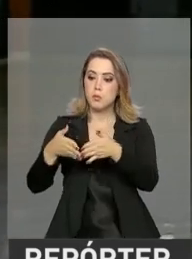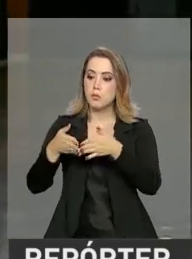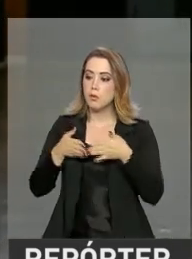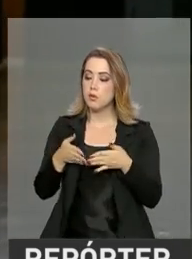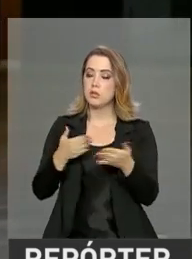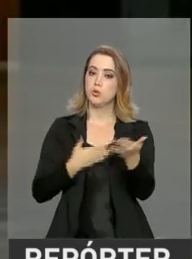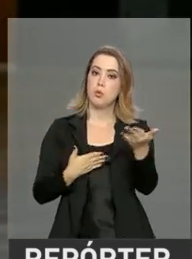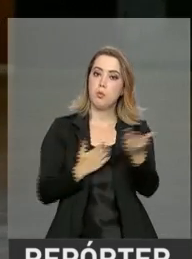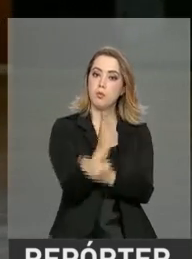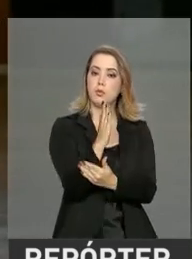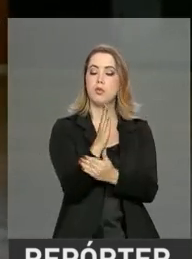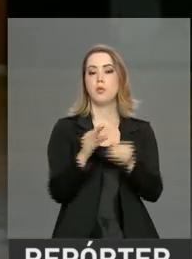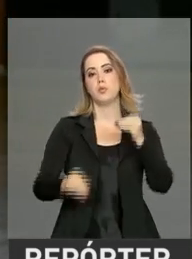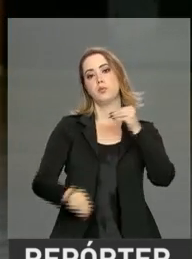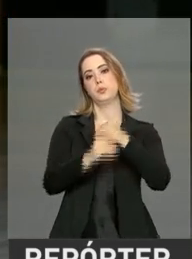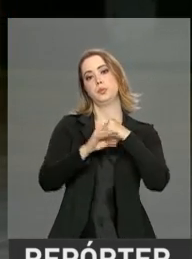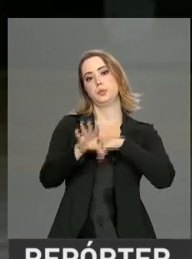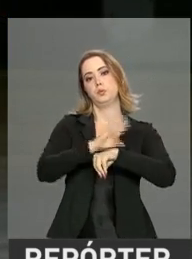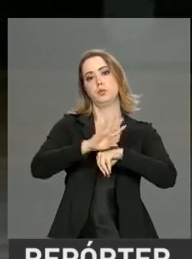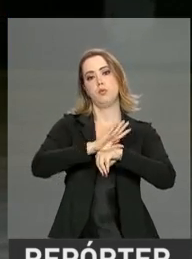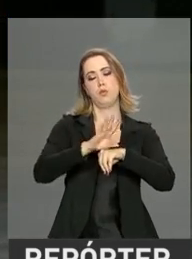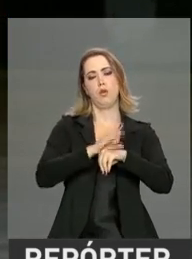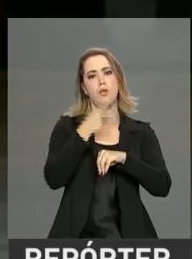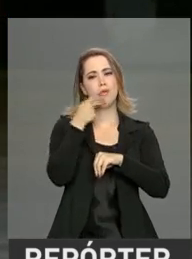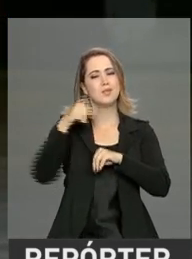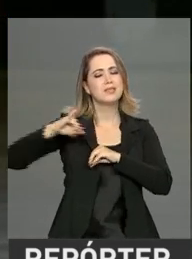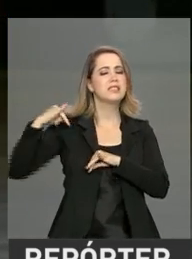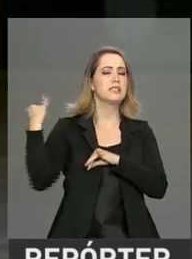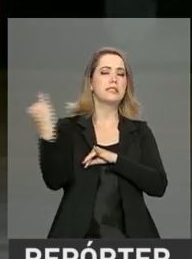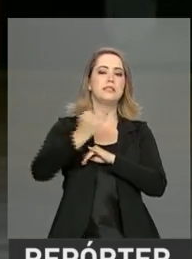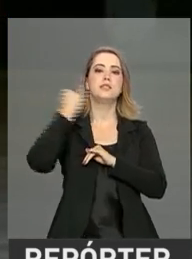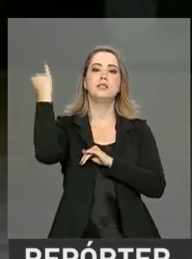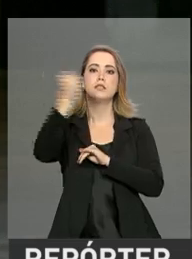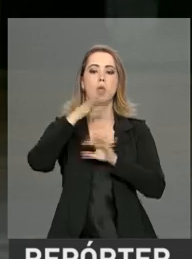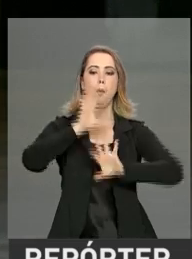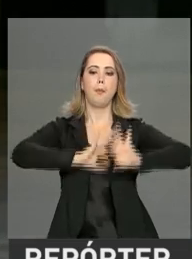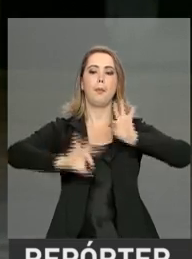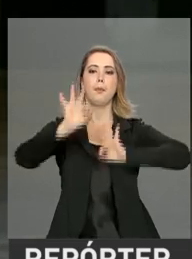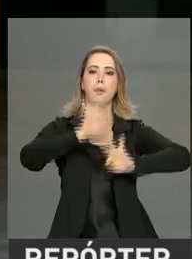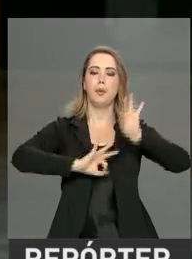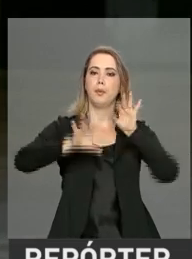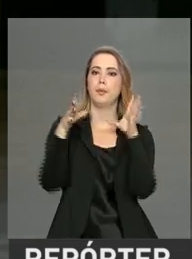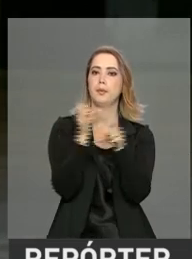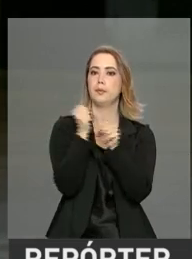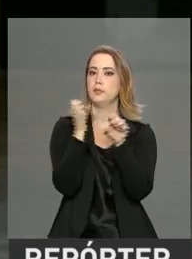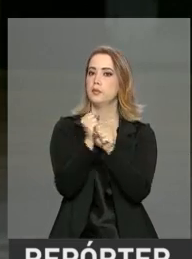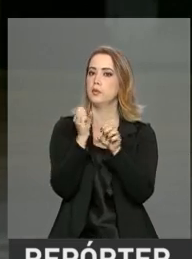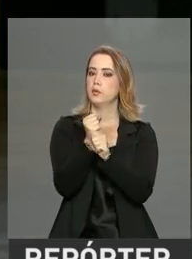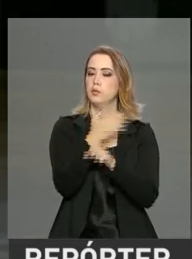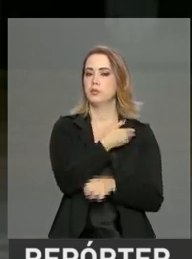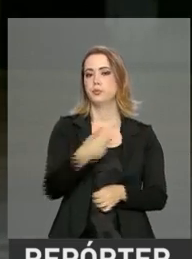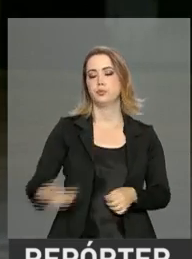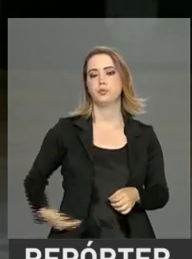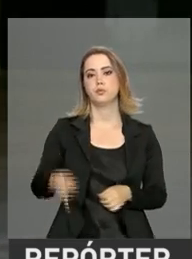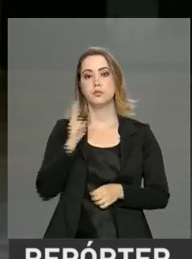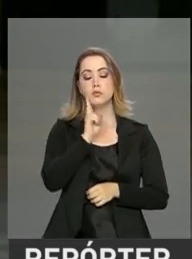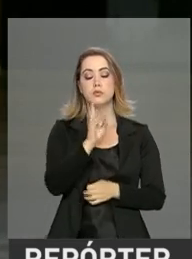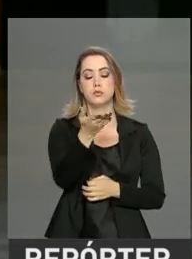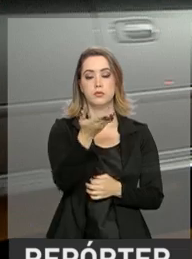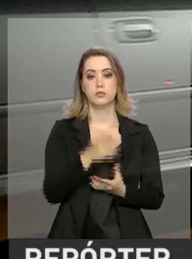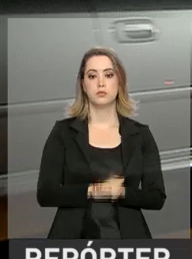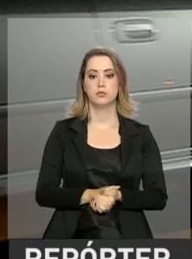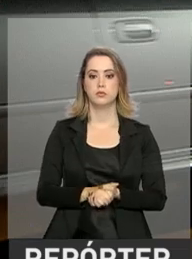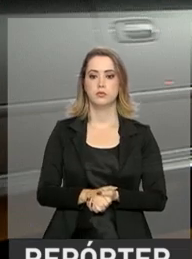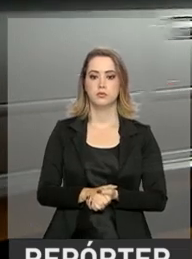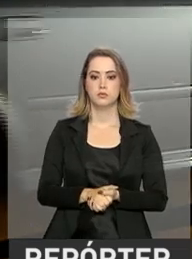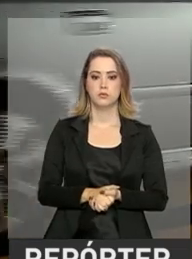aprovação da PEC. Ele disse que a medida é determinante para a organização das contas públicas. Vamos ver na reportagem.